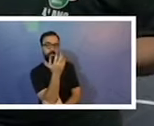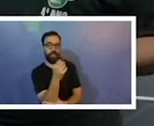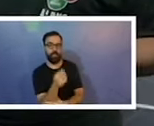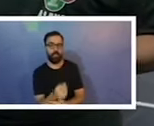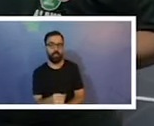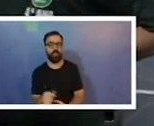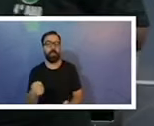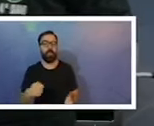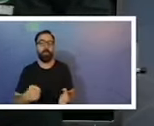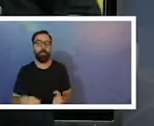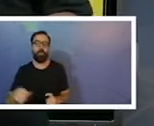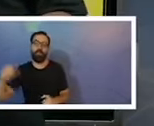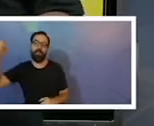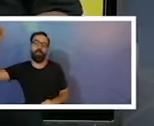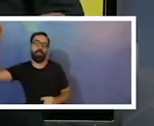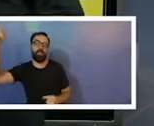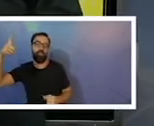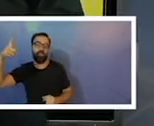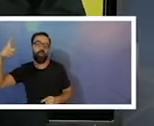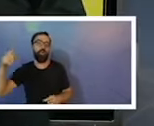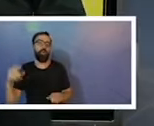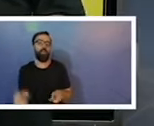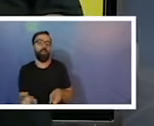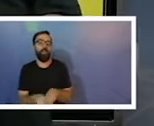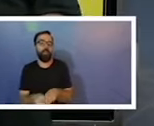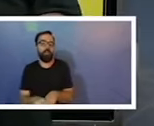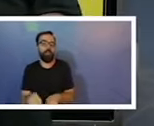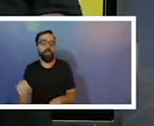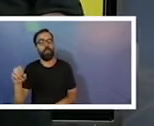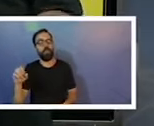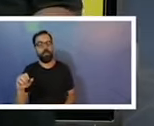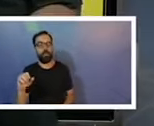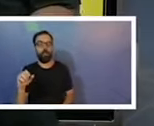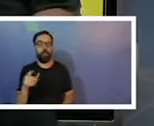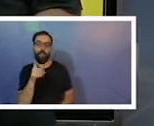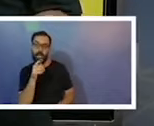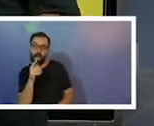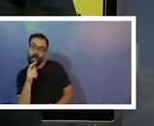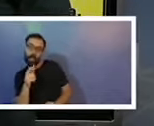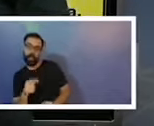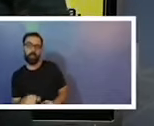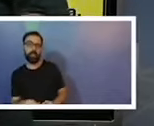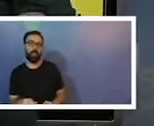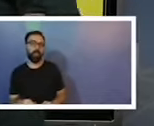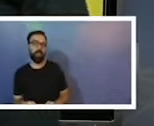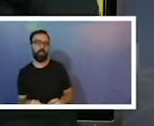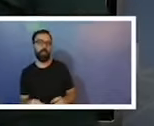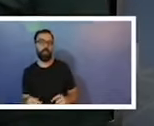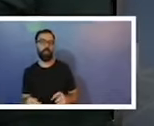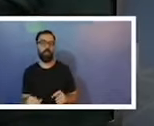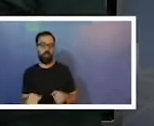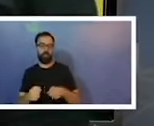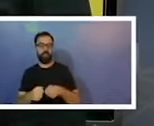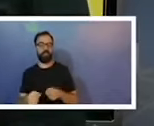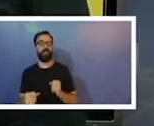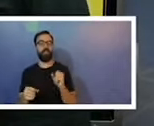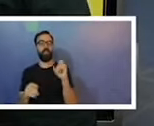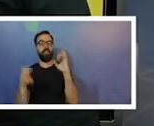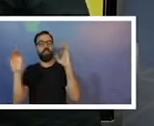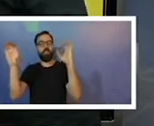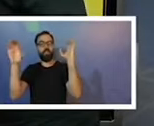precisam do sol e da água para realizar a fotossíntese e assim produzir o seu alimento. Então, olha